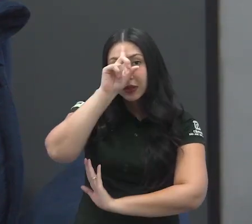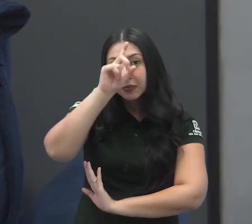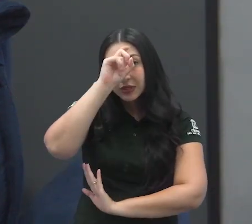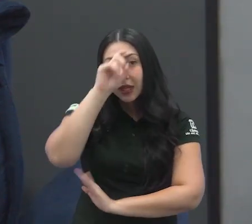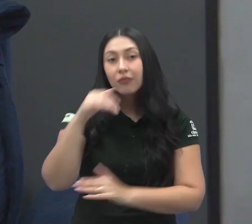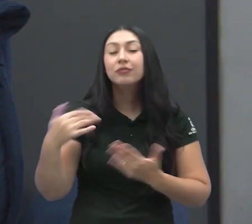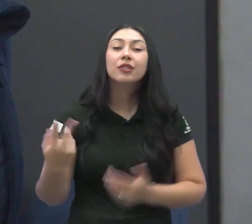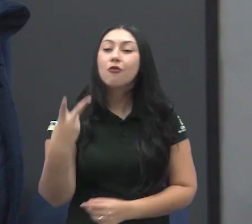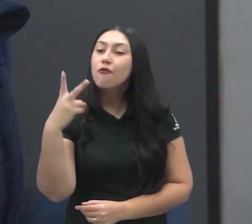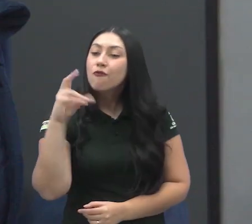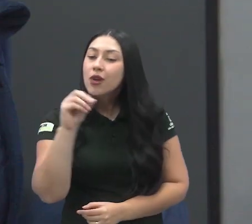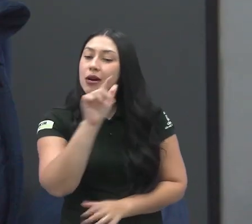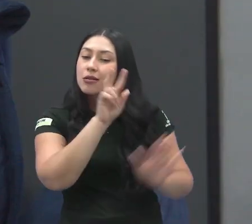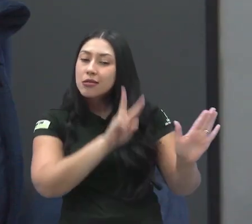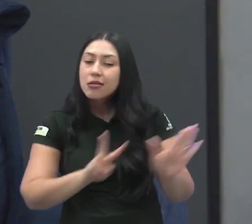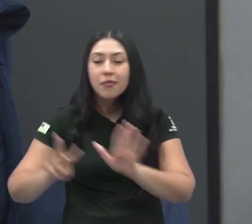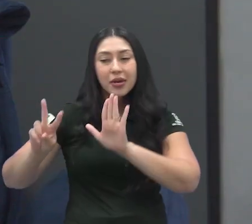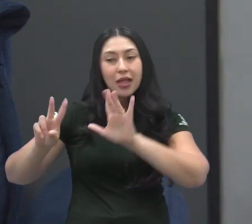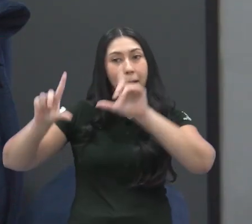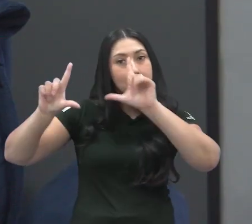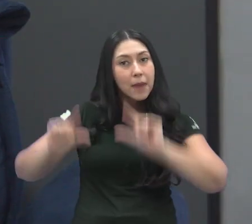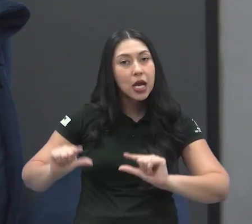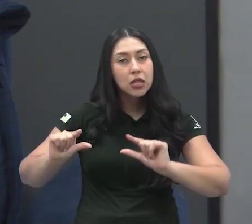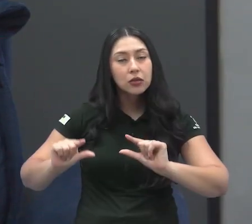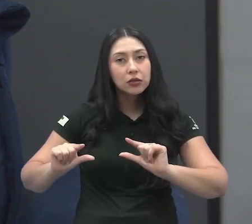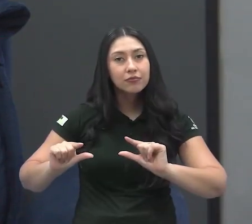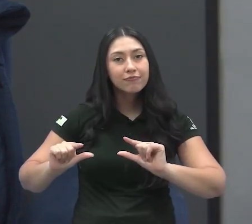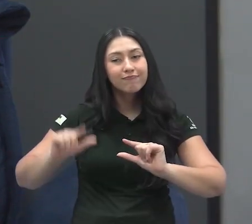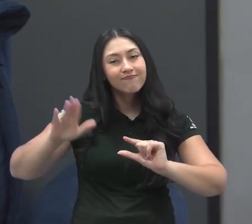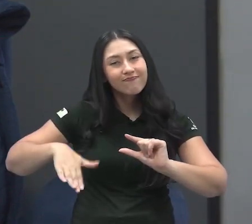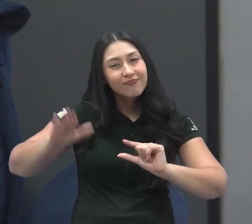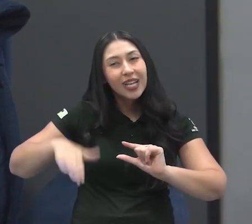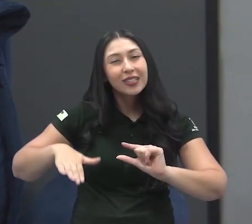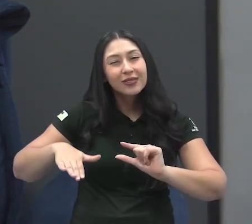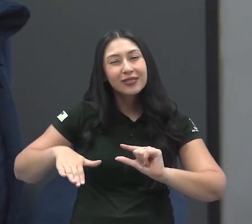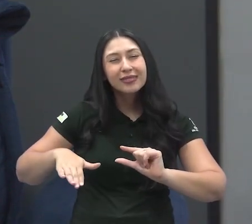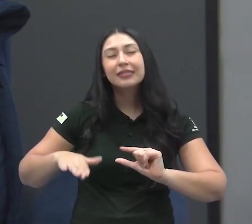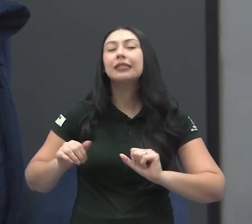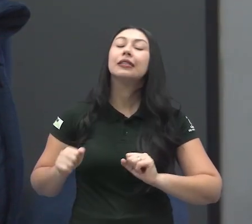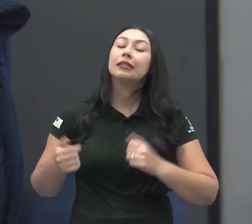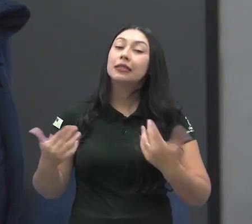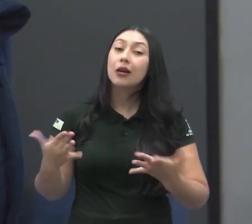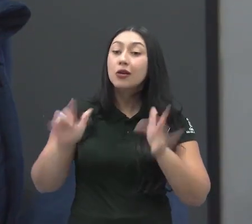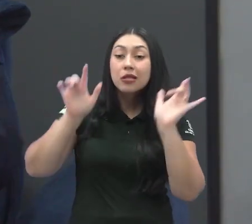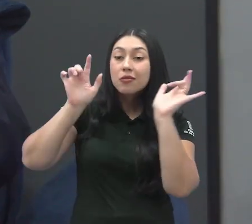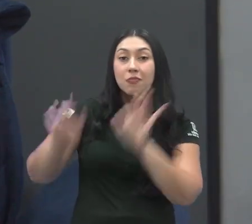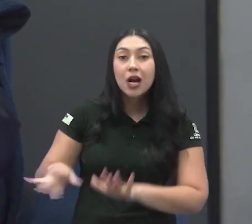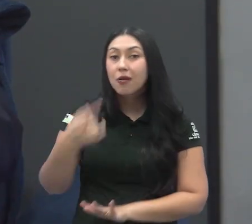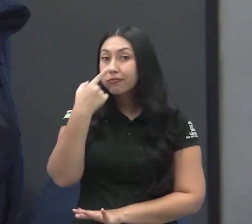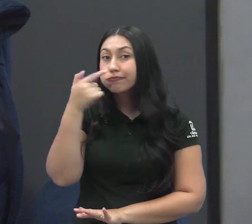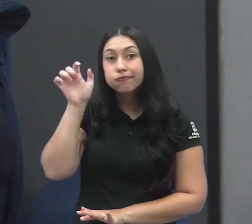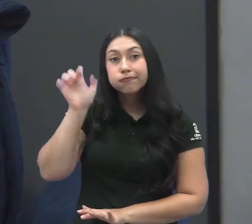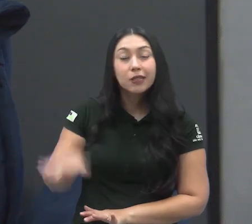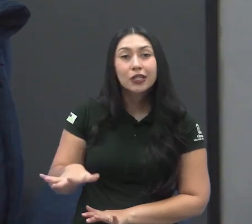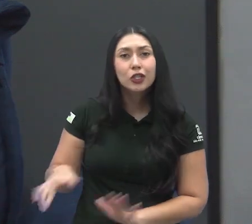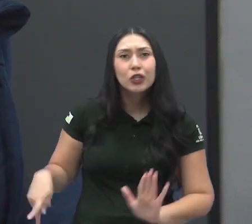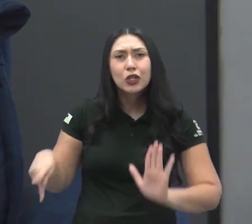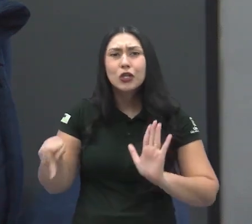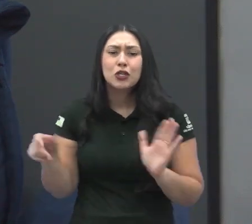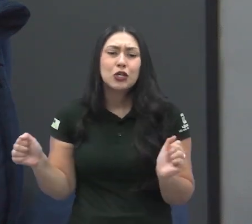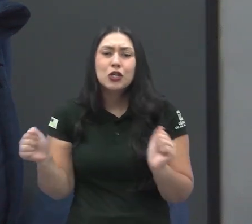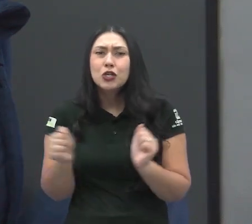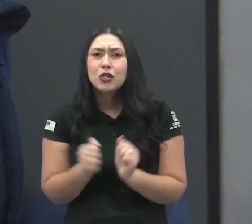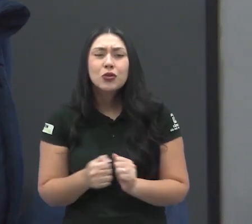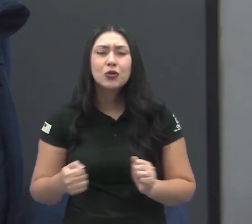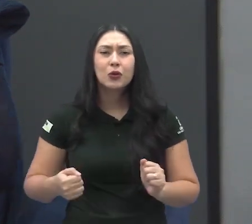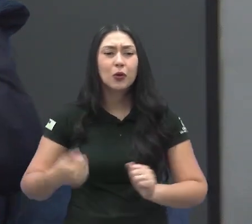né, com menos de 20 semanas ou abaixo de 500 gramas, ele era descartado em lixo hospitalar, junto com